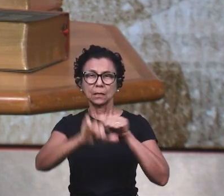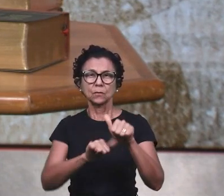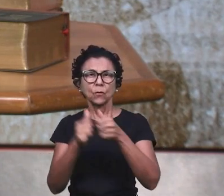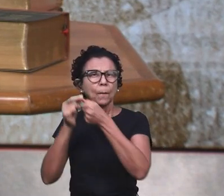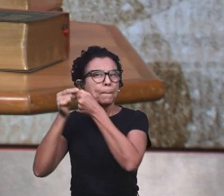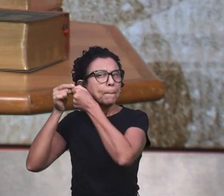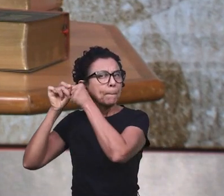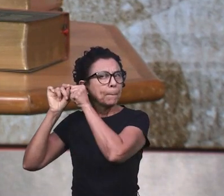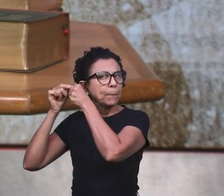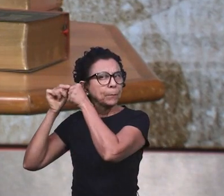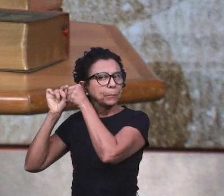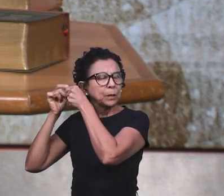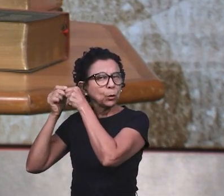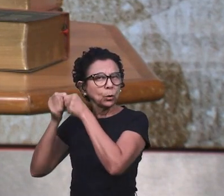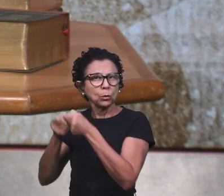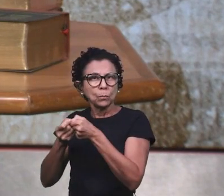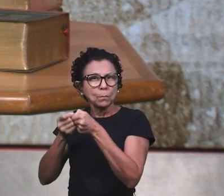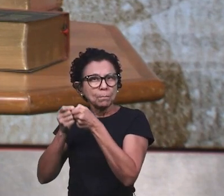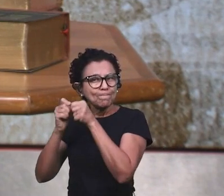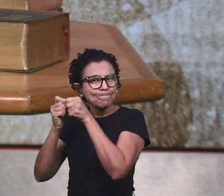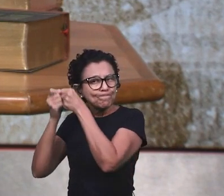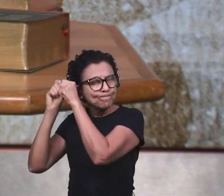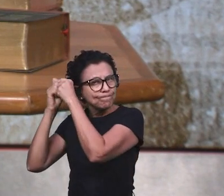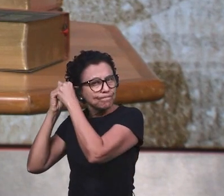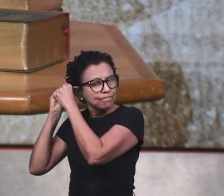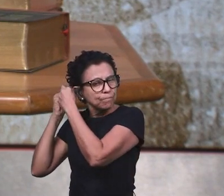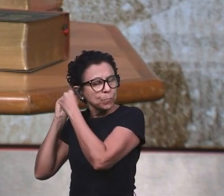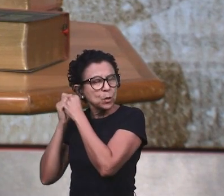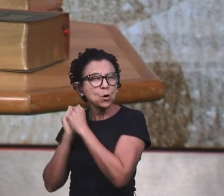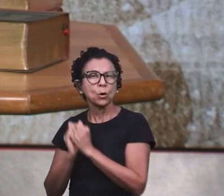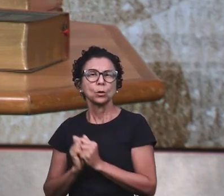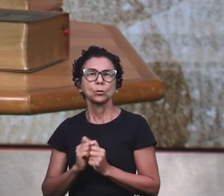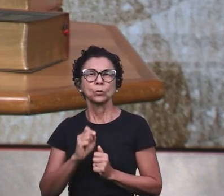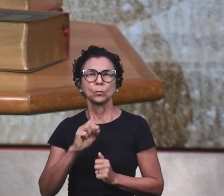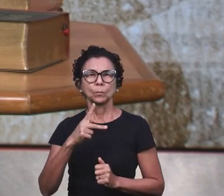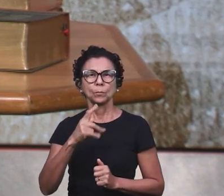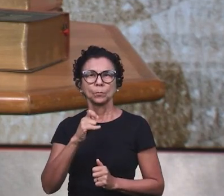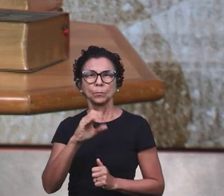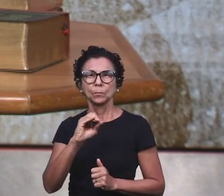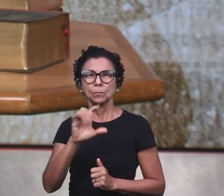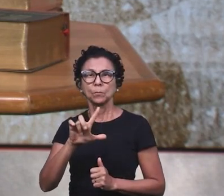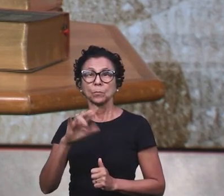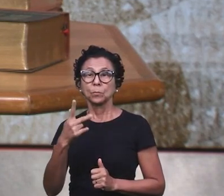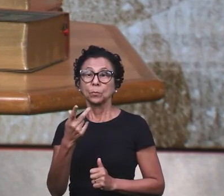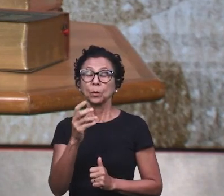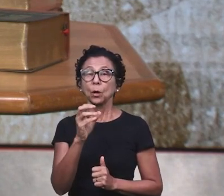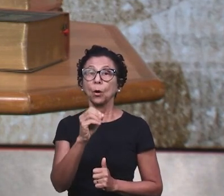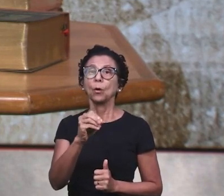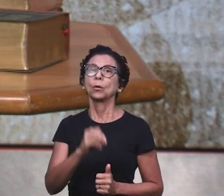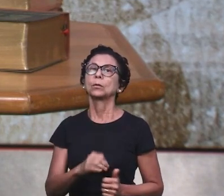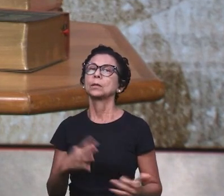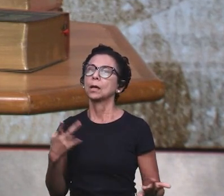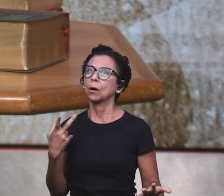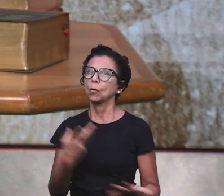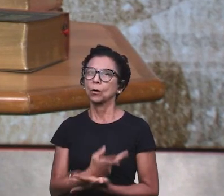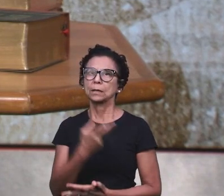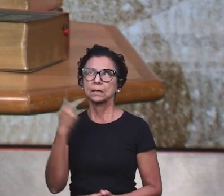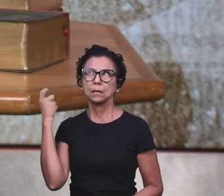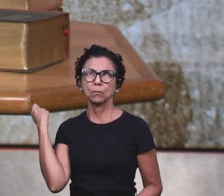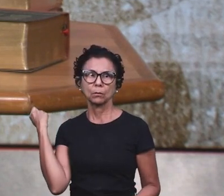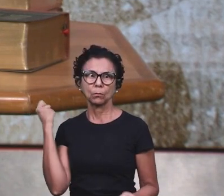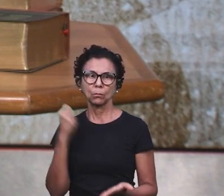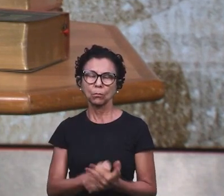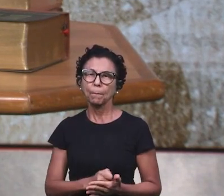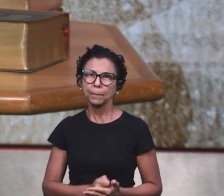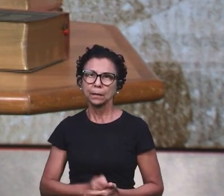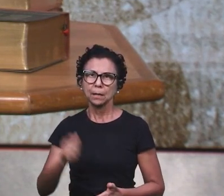a terra do Egito. E fizeram assim, porque Arão estendeu a sua mão com a sua vara e feriu o pó da terra, e